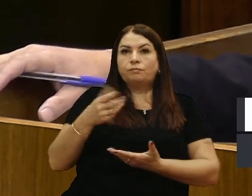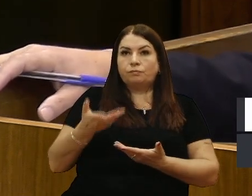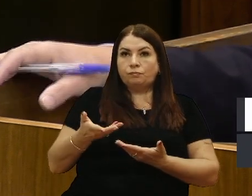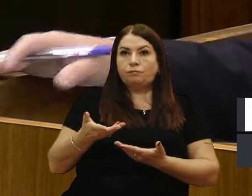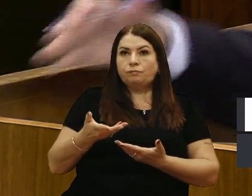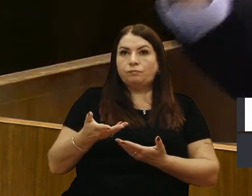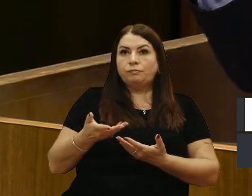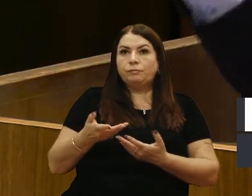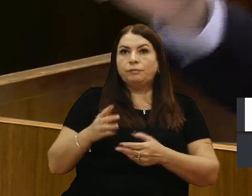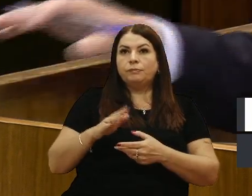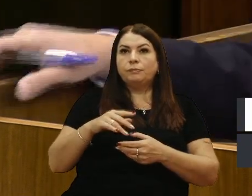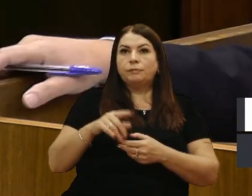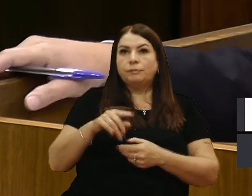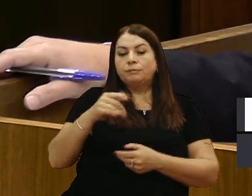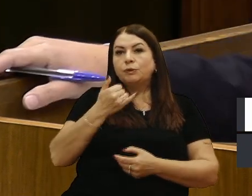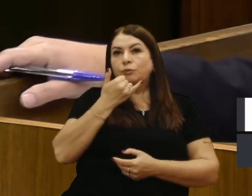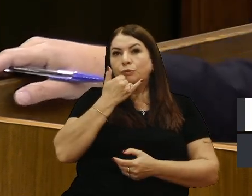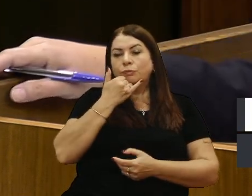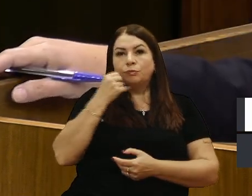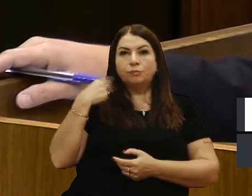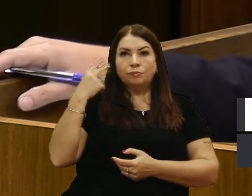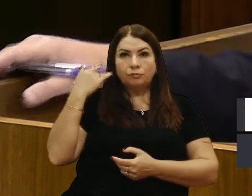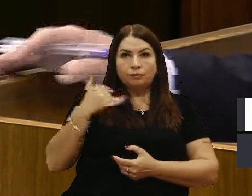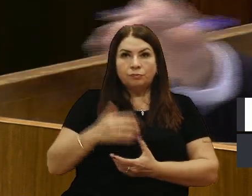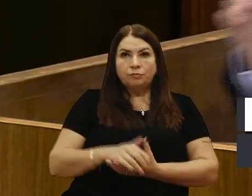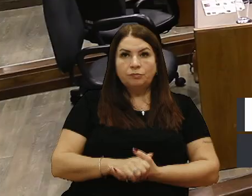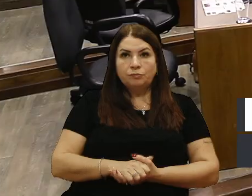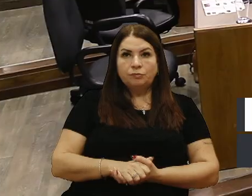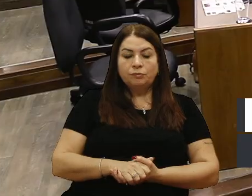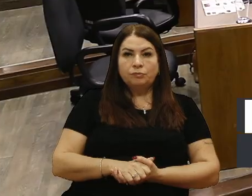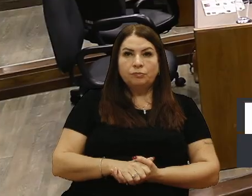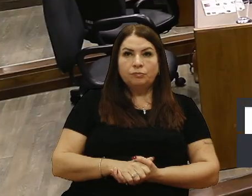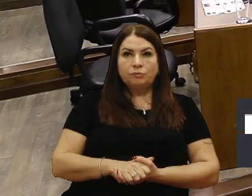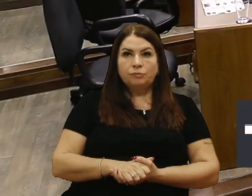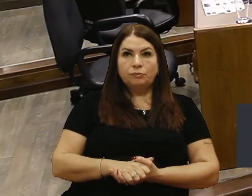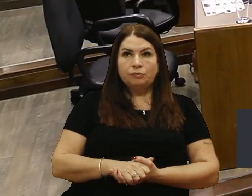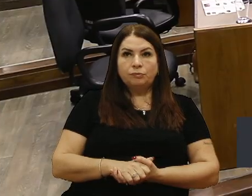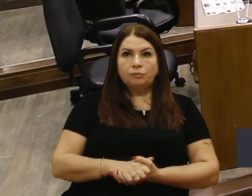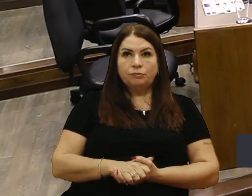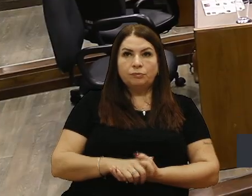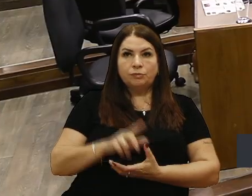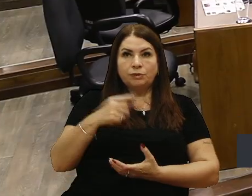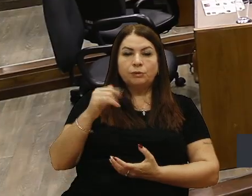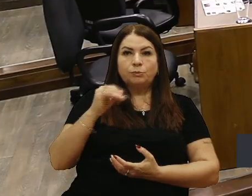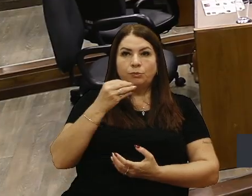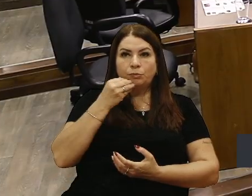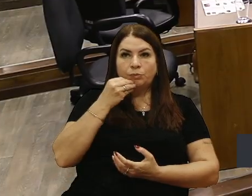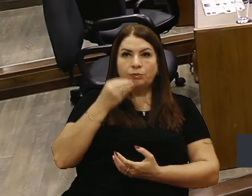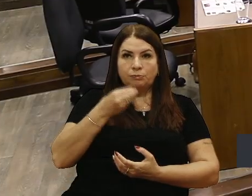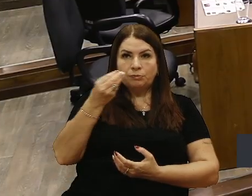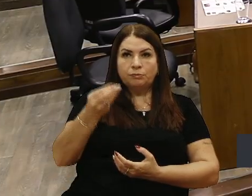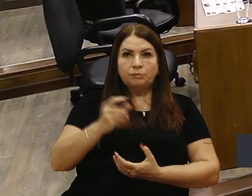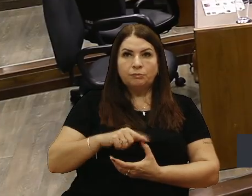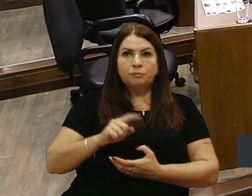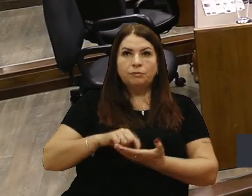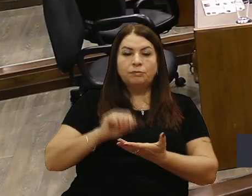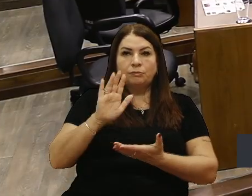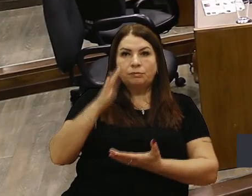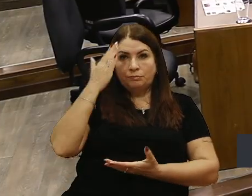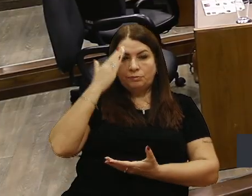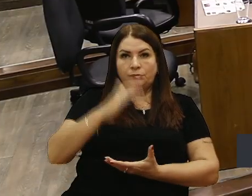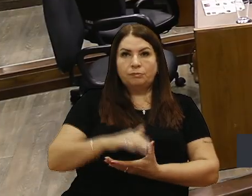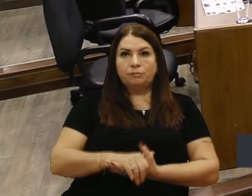de complexidade. Peço desculpa, vereadora Daiane. Na próxima oportunidade lhe passo a parte. Obrigado.